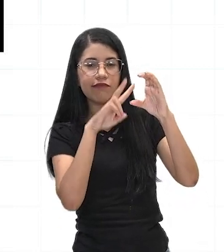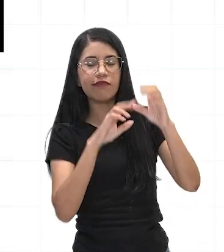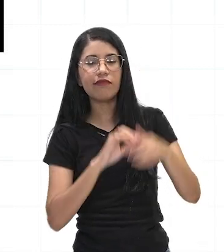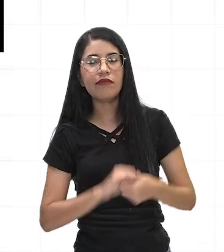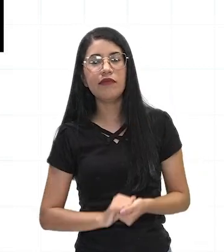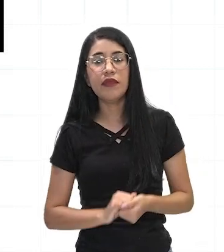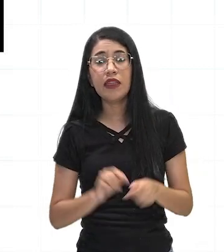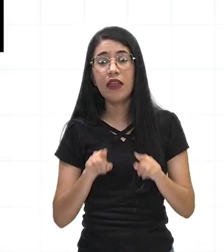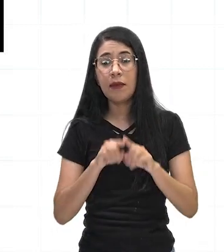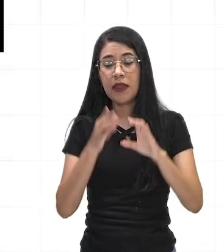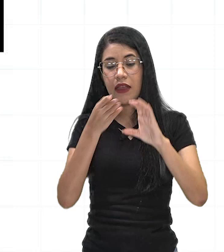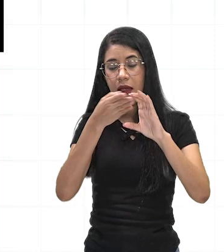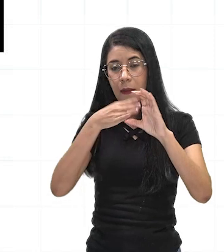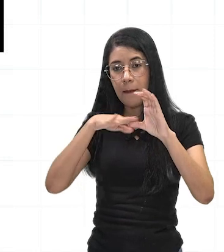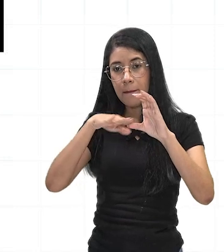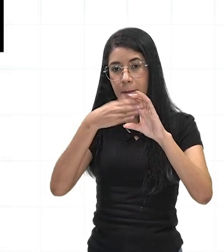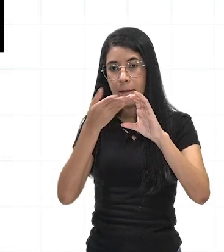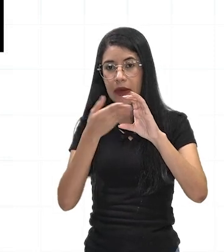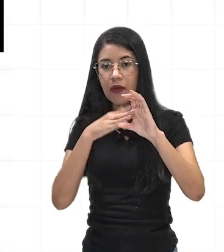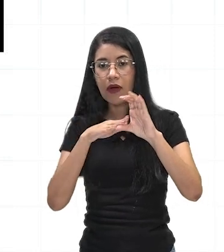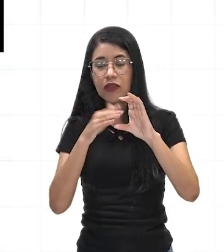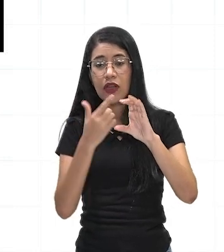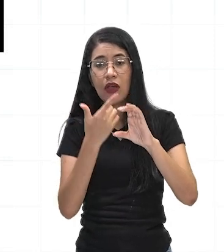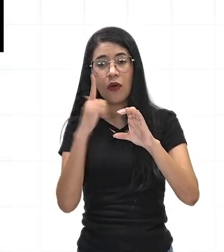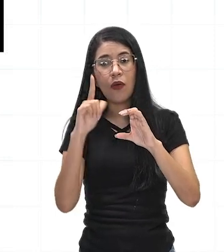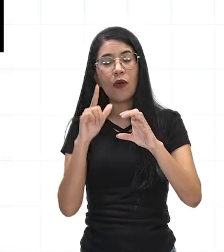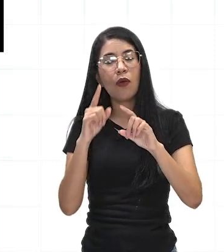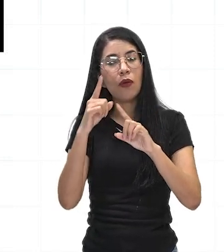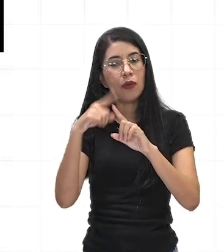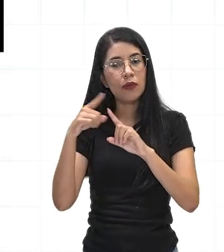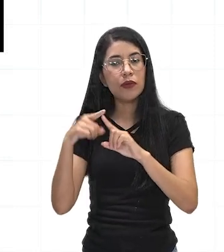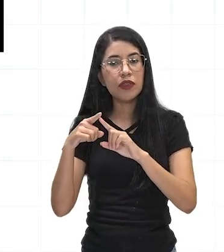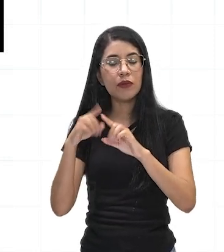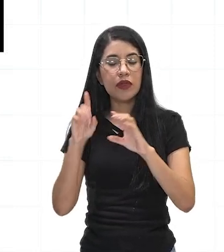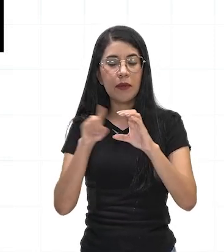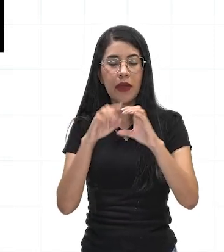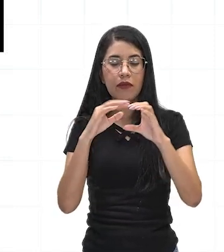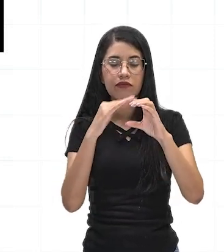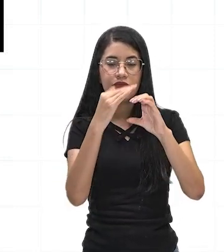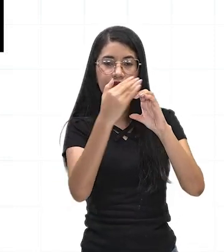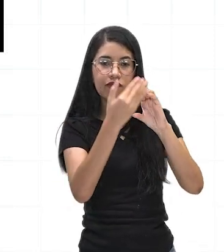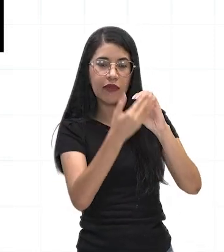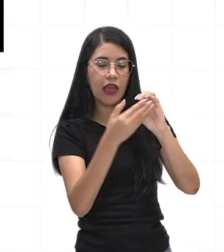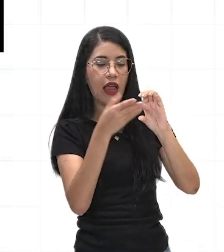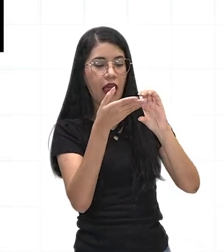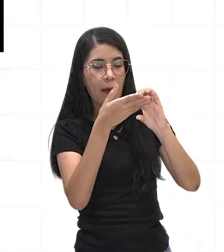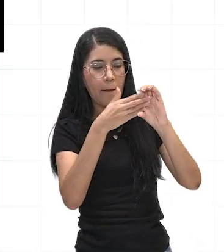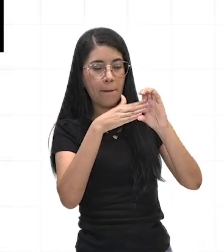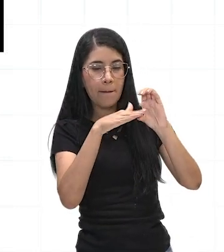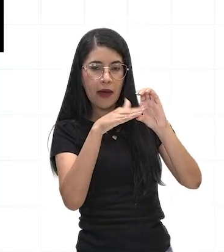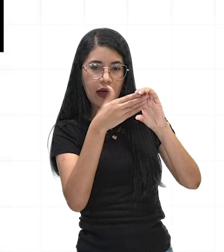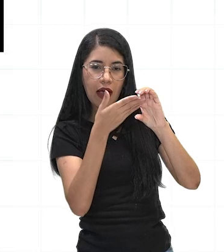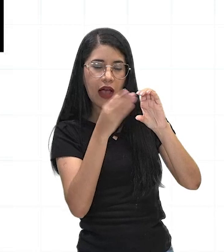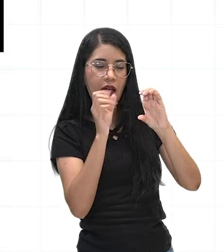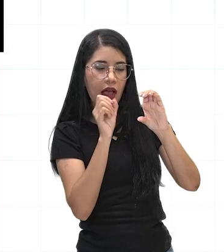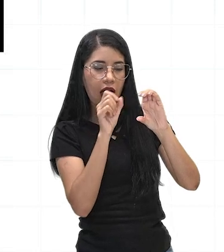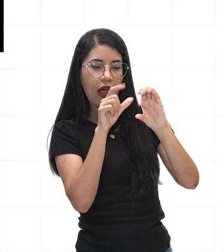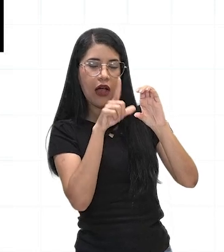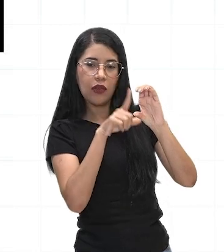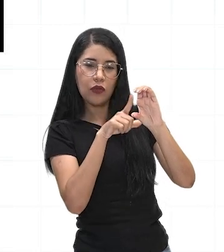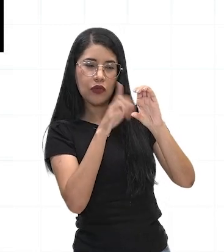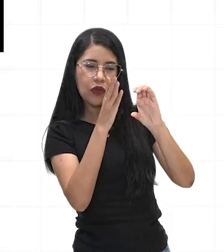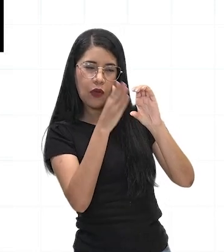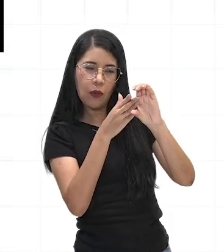lua cheia, a gente observa a lua minguante, que é também uma outra parte agora, um outro lado, só uma partezinha dela que está recebendo uma luz,